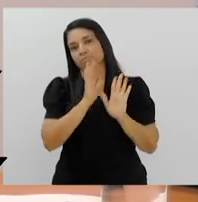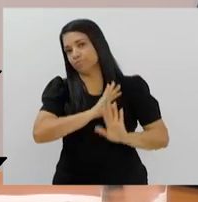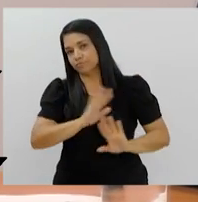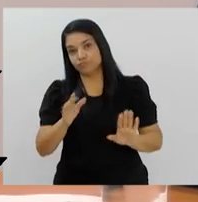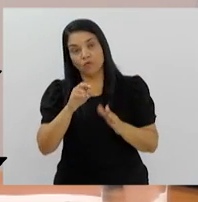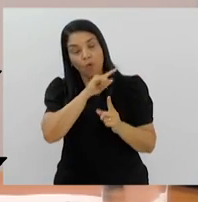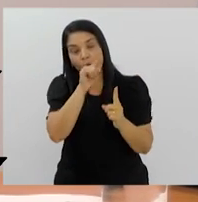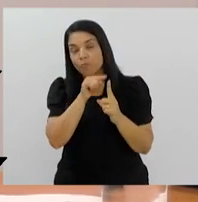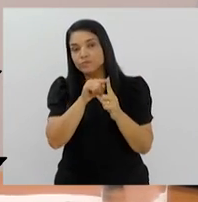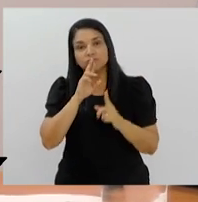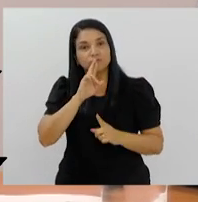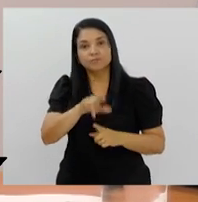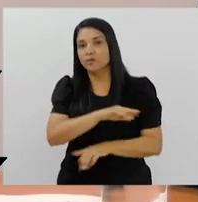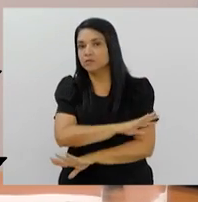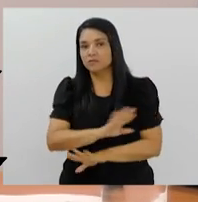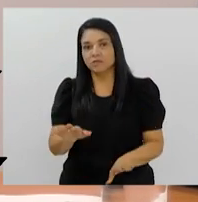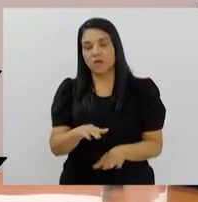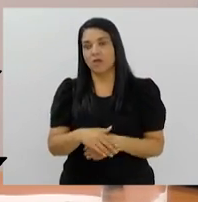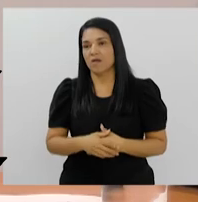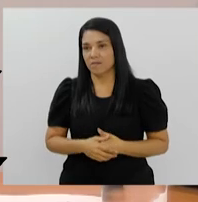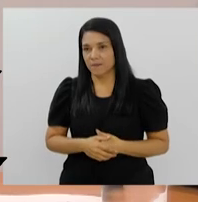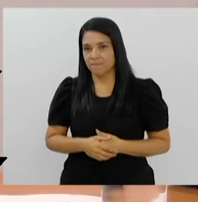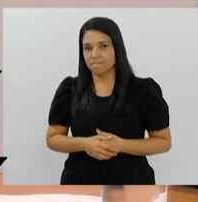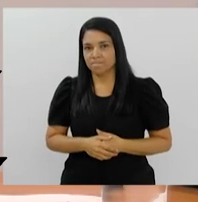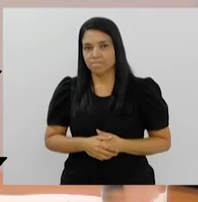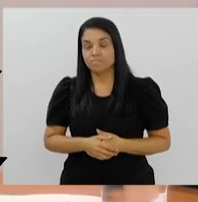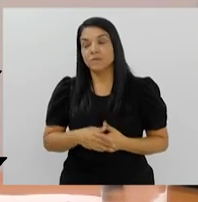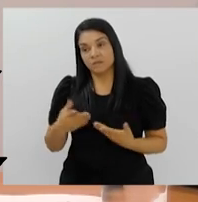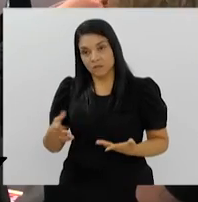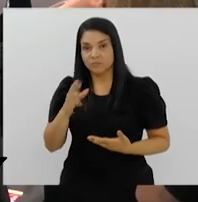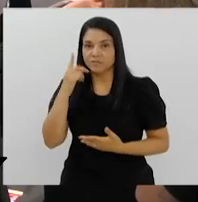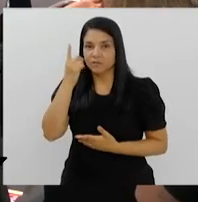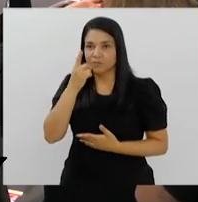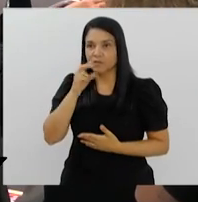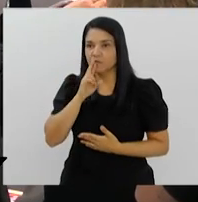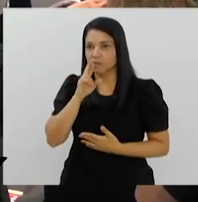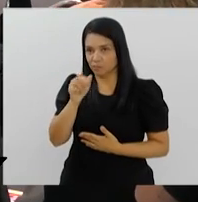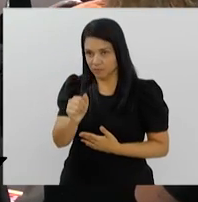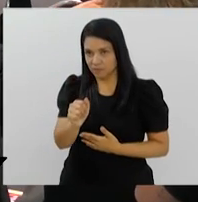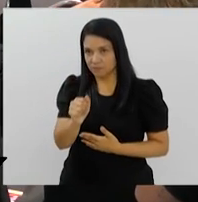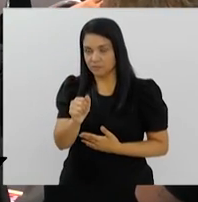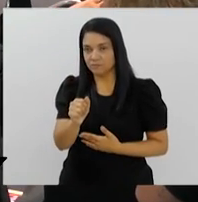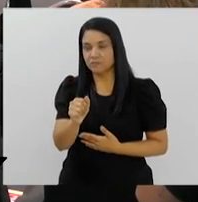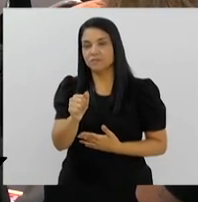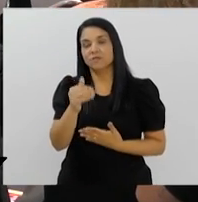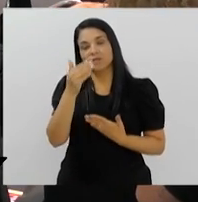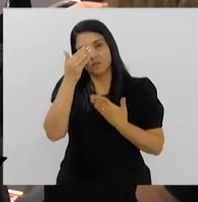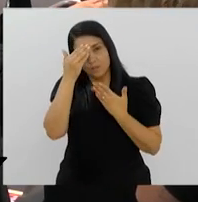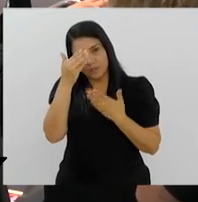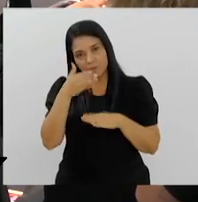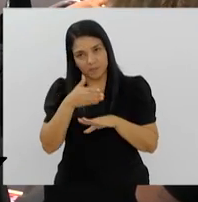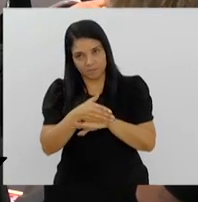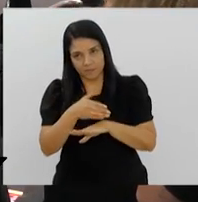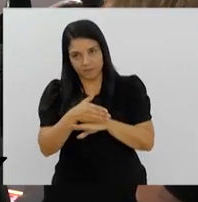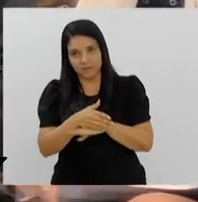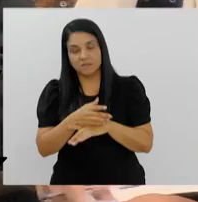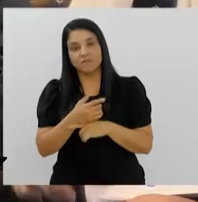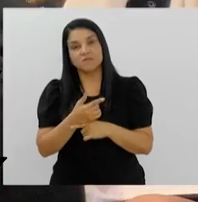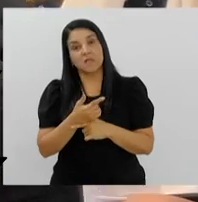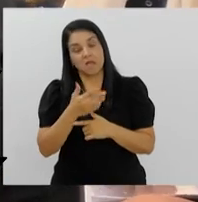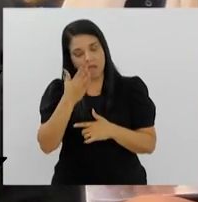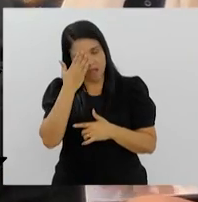objetivo numa boa ou pelo menos né Deputado Amorim e aliás obrigado pela pela presença conosco sei que você tava na outra